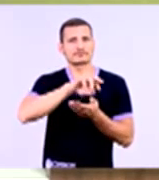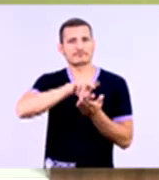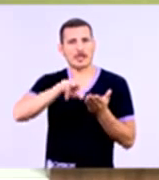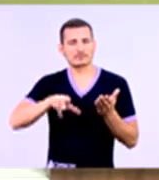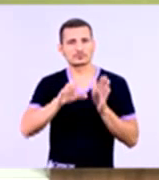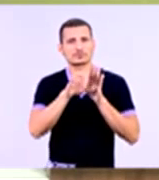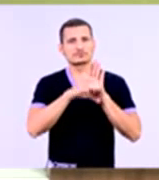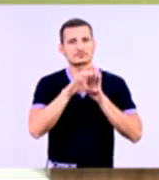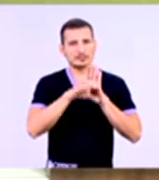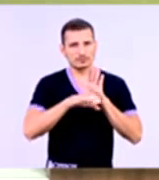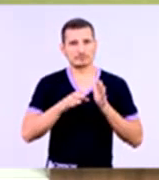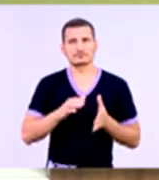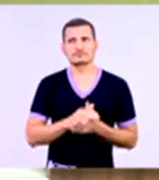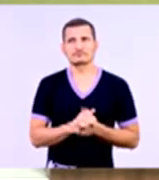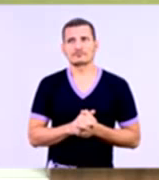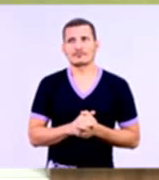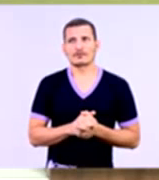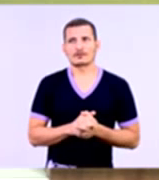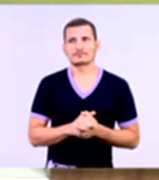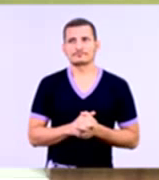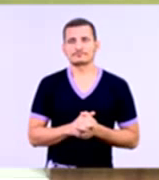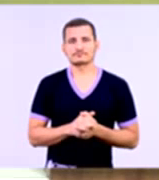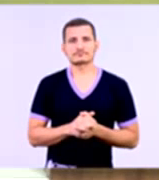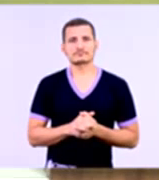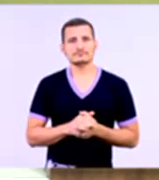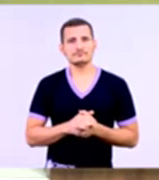gente tornar a vida do